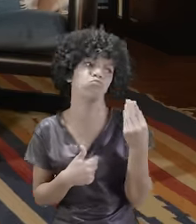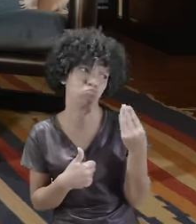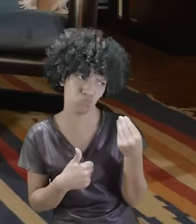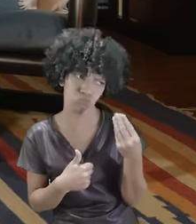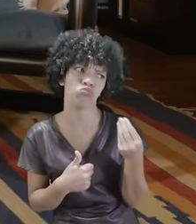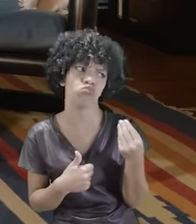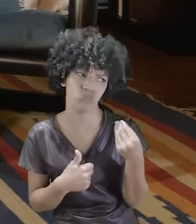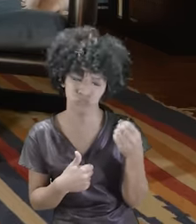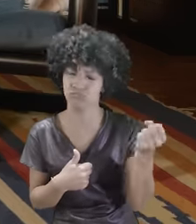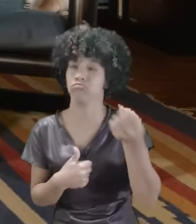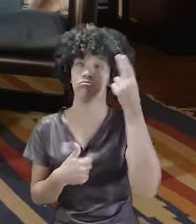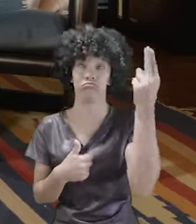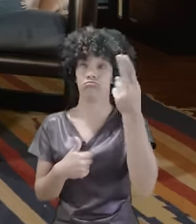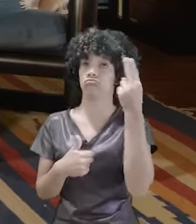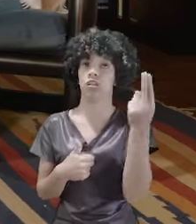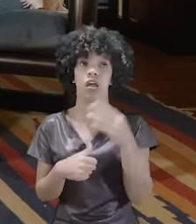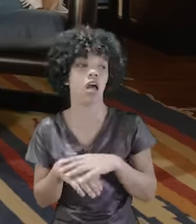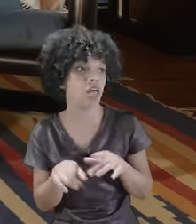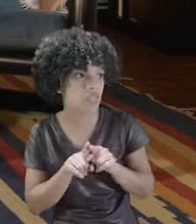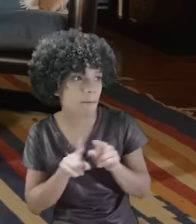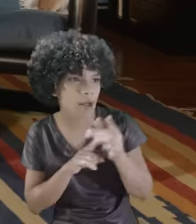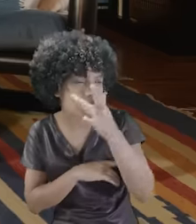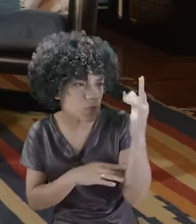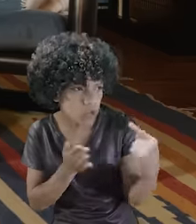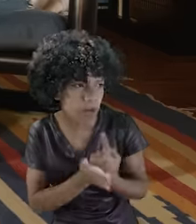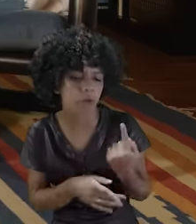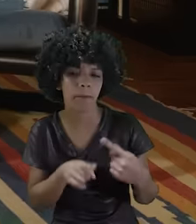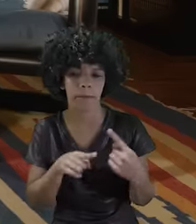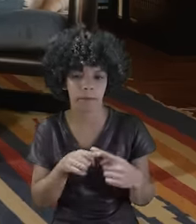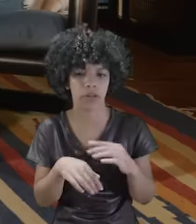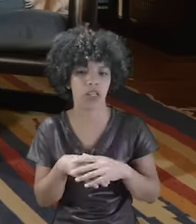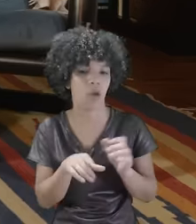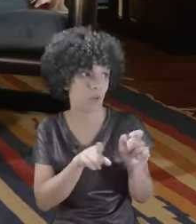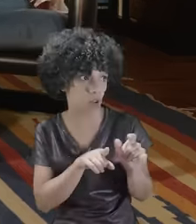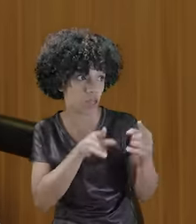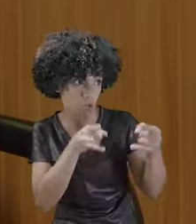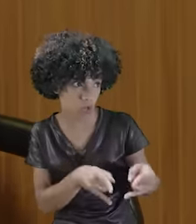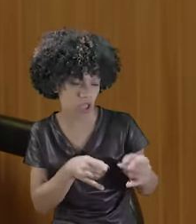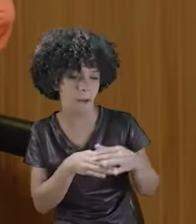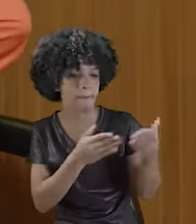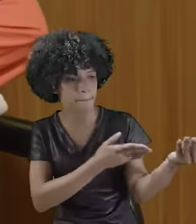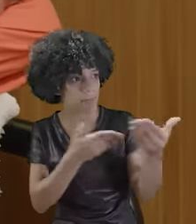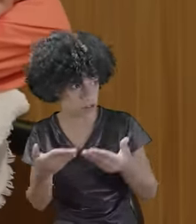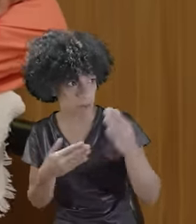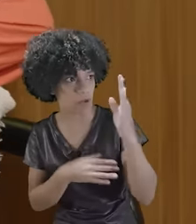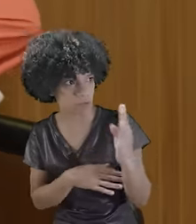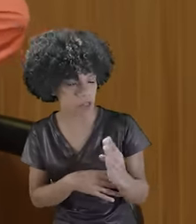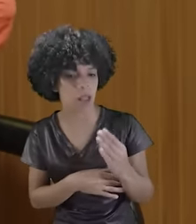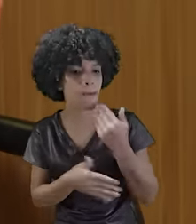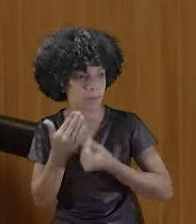muito se deve muito tá muito até as pessoas fala para mim porque agora eu abrir um corta na minha casa para receber os